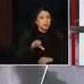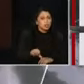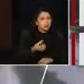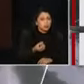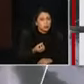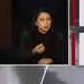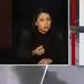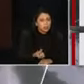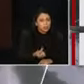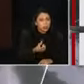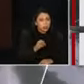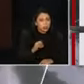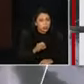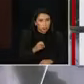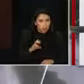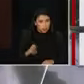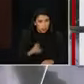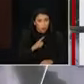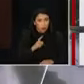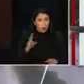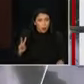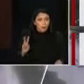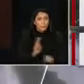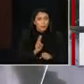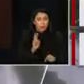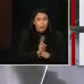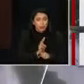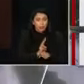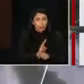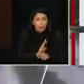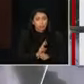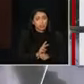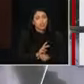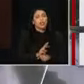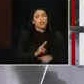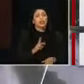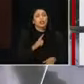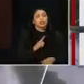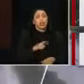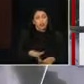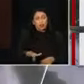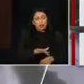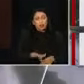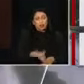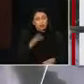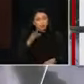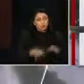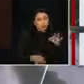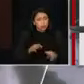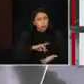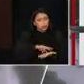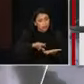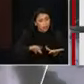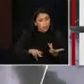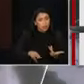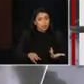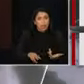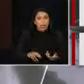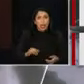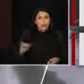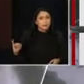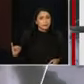9.605 protegem bens jurídicos distintos. Essa diferença é crucial,